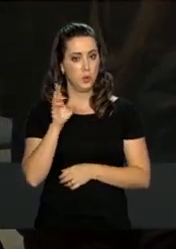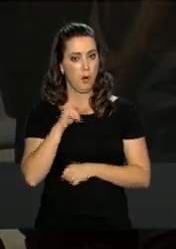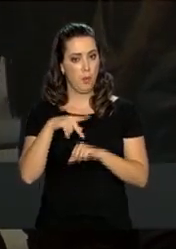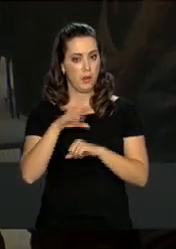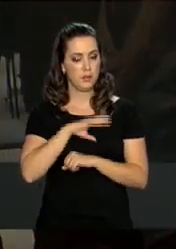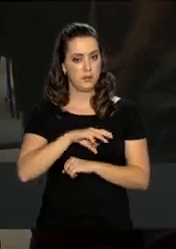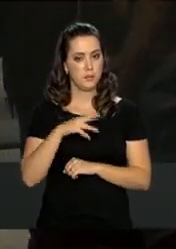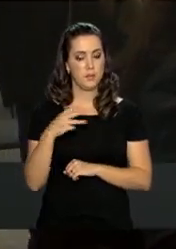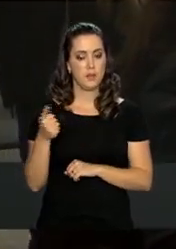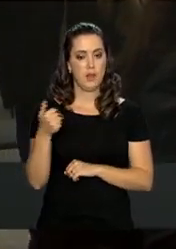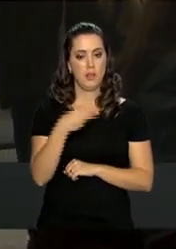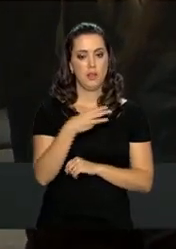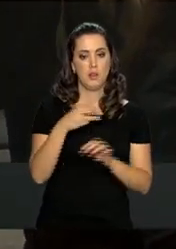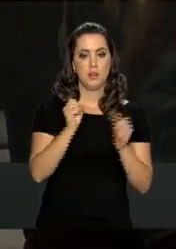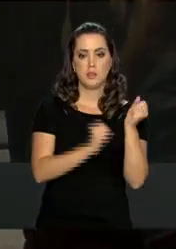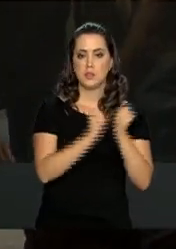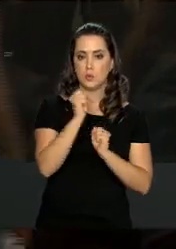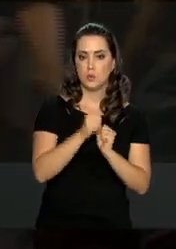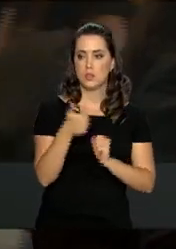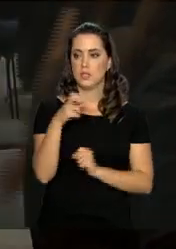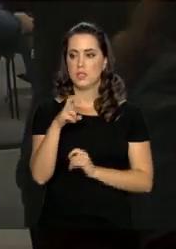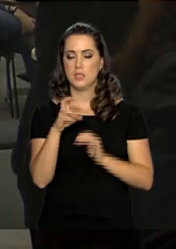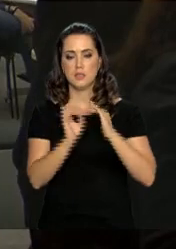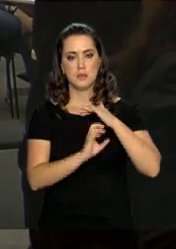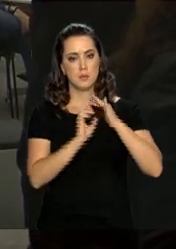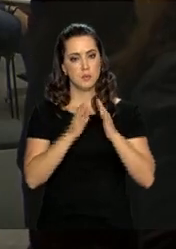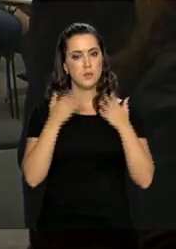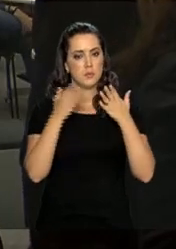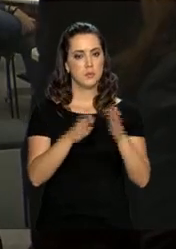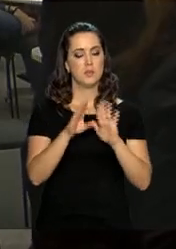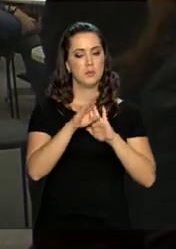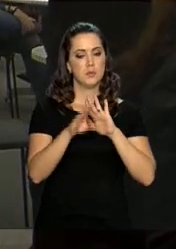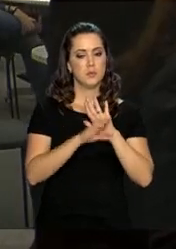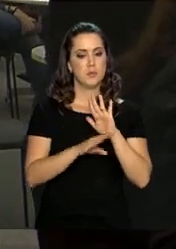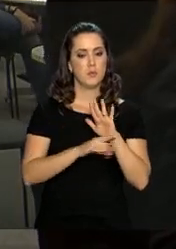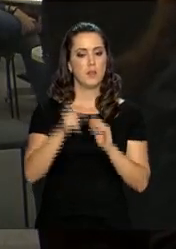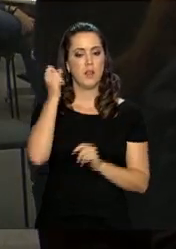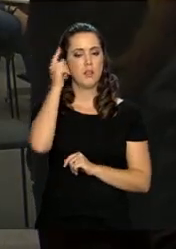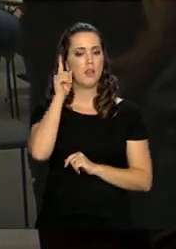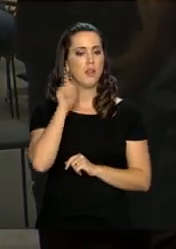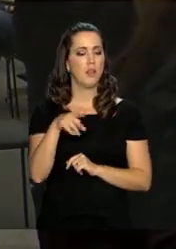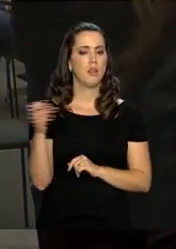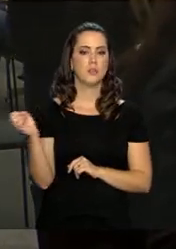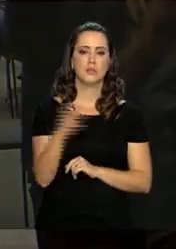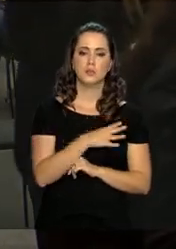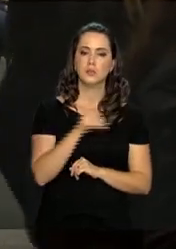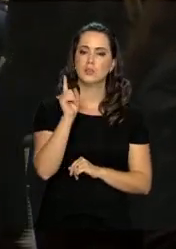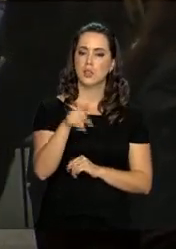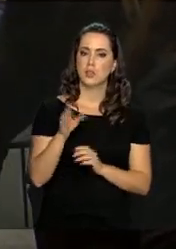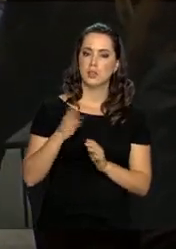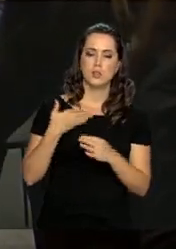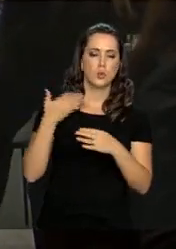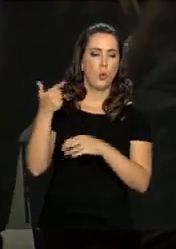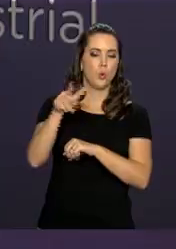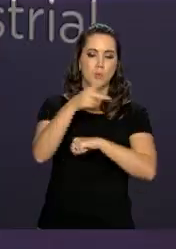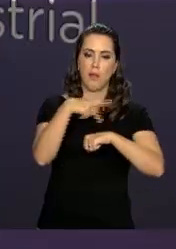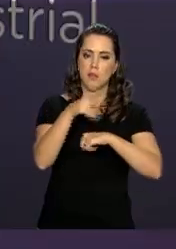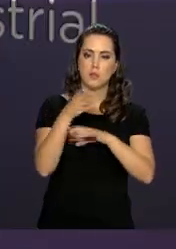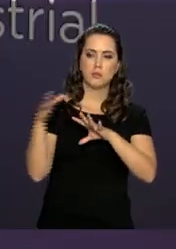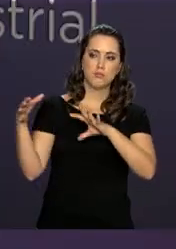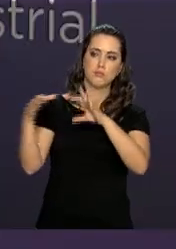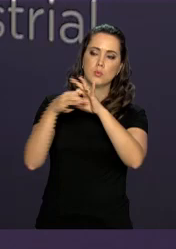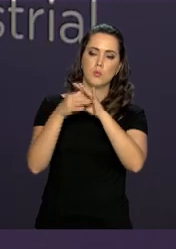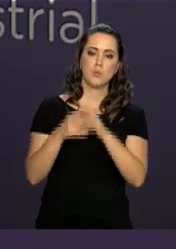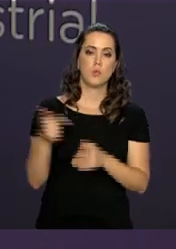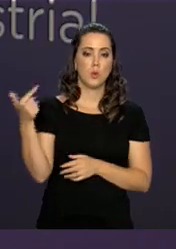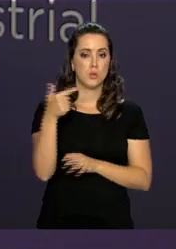3 indústrias e 15 startups de Portugal participarão do programa. A ideia é fazer a inovação cruzar fronteiras. O segundo